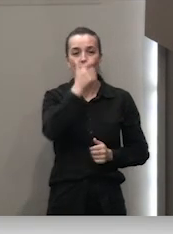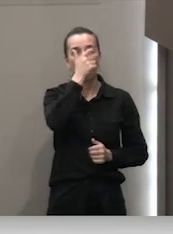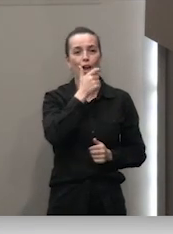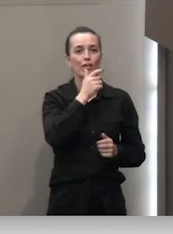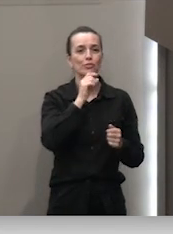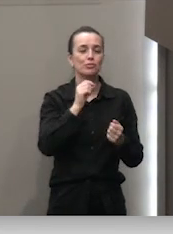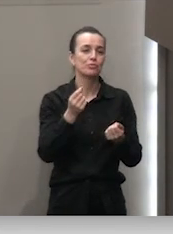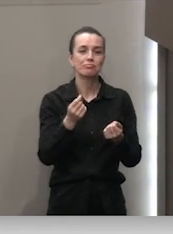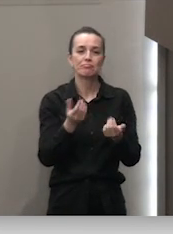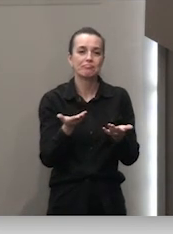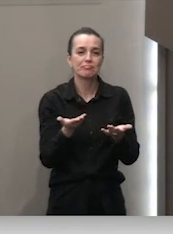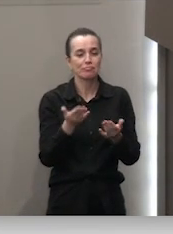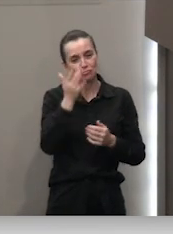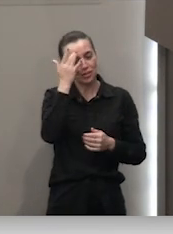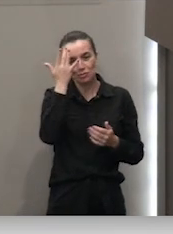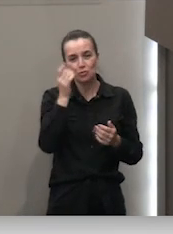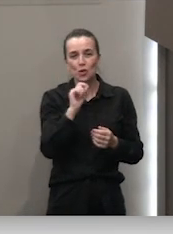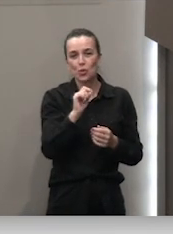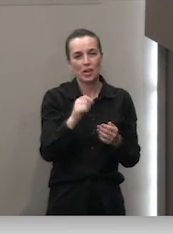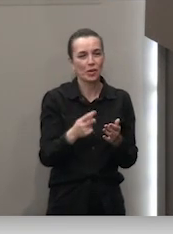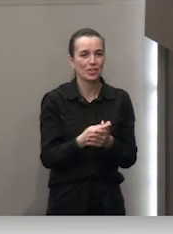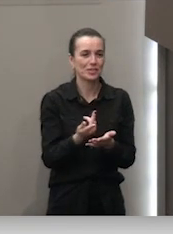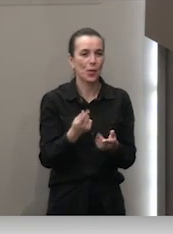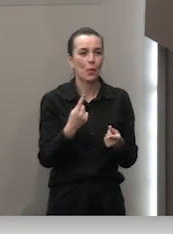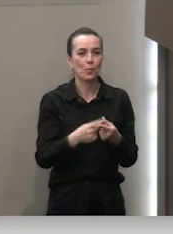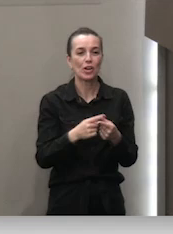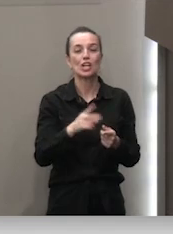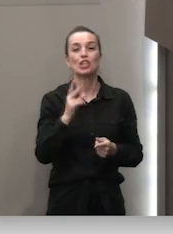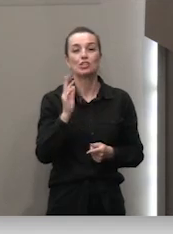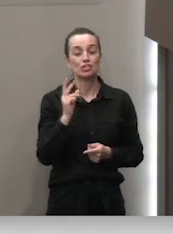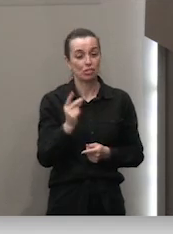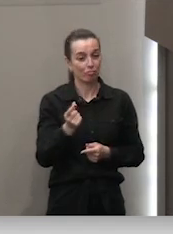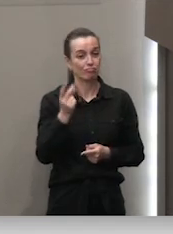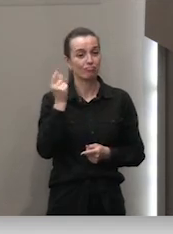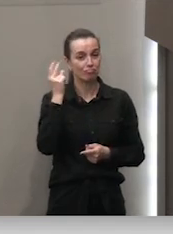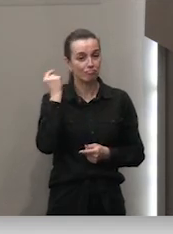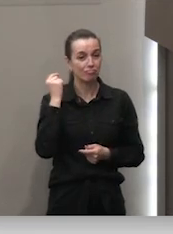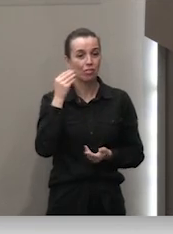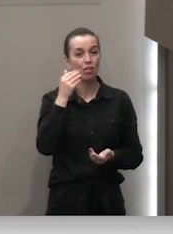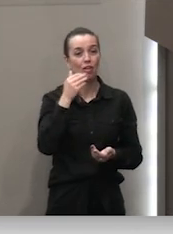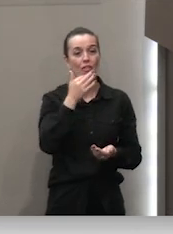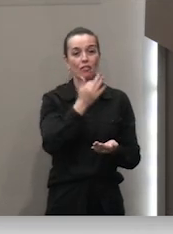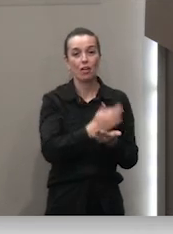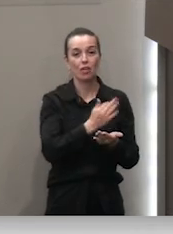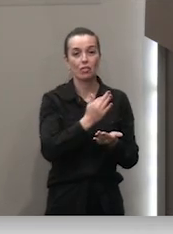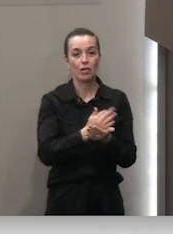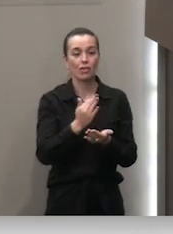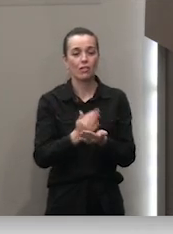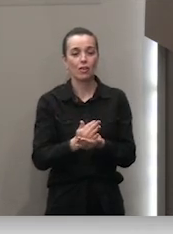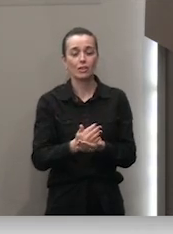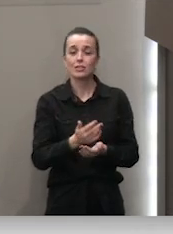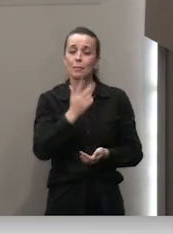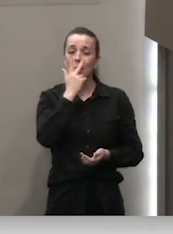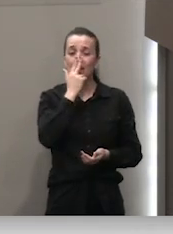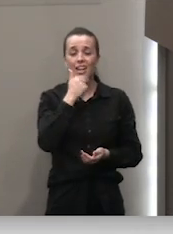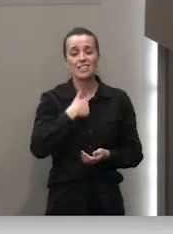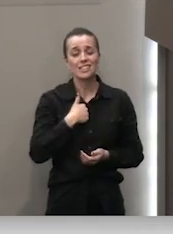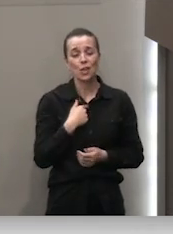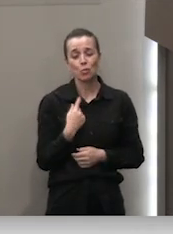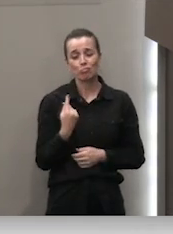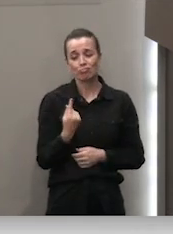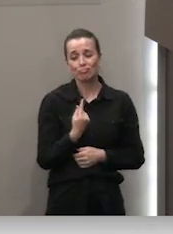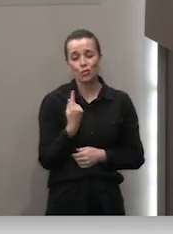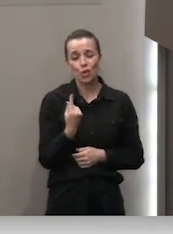da situação aí, porque já faz algum tempo que não tem ninguém defendendo. Até estou perdendo a graça aqui de falar sozinho